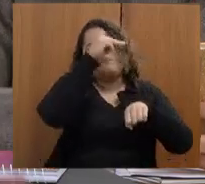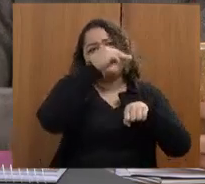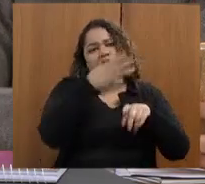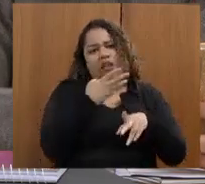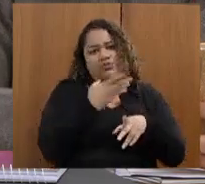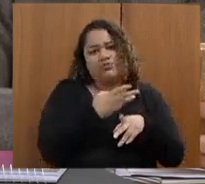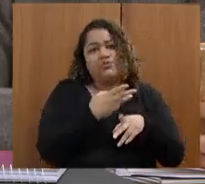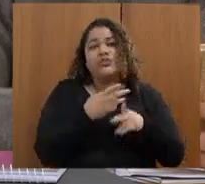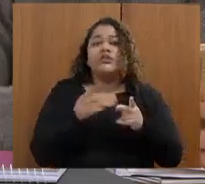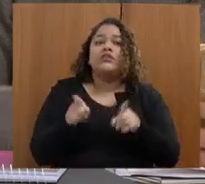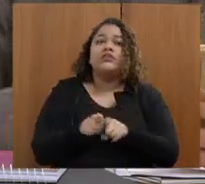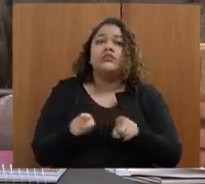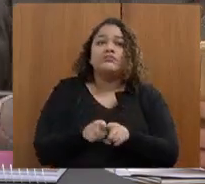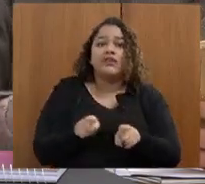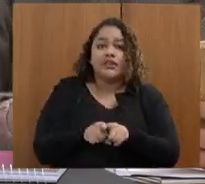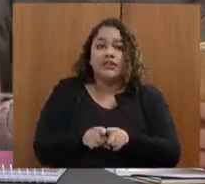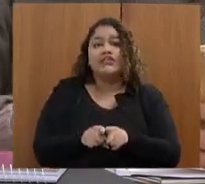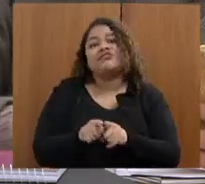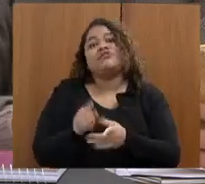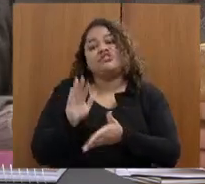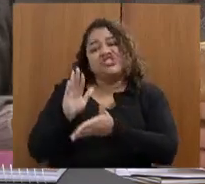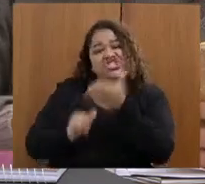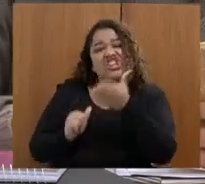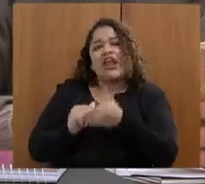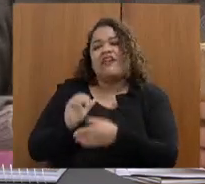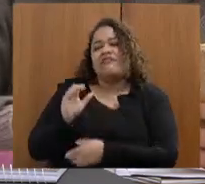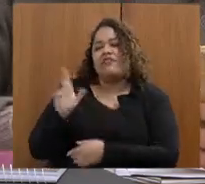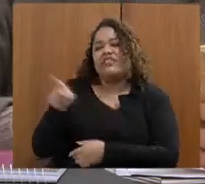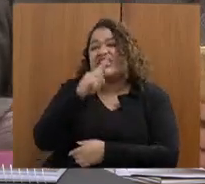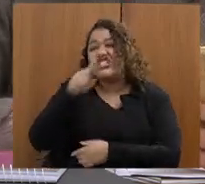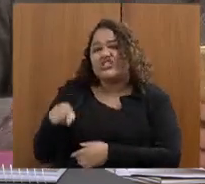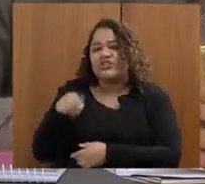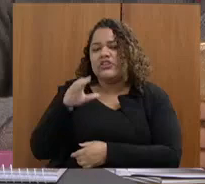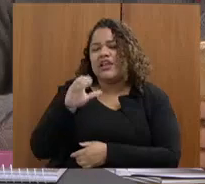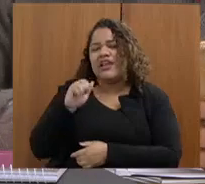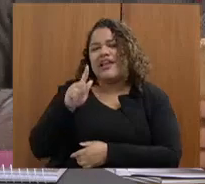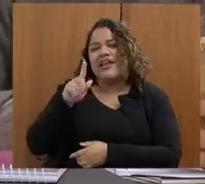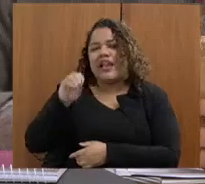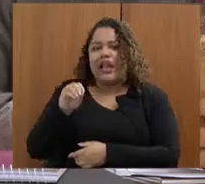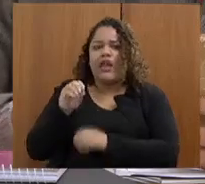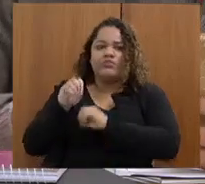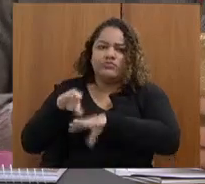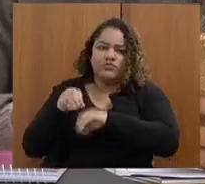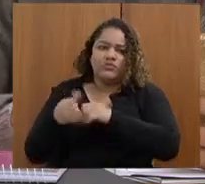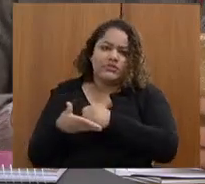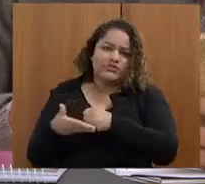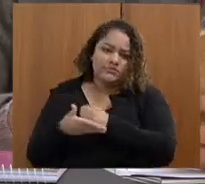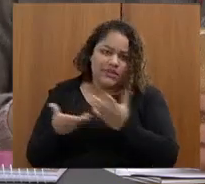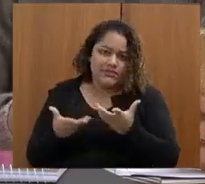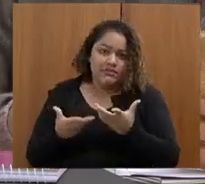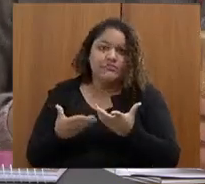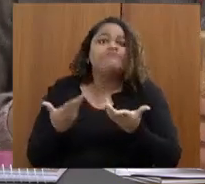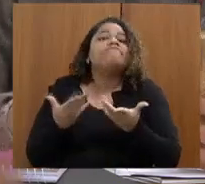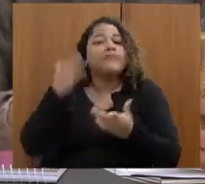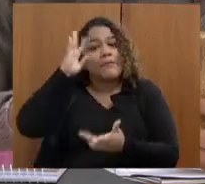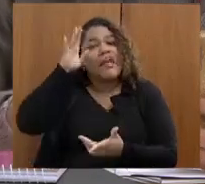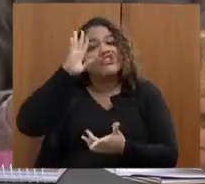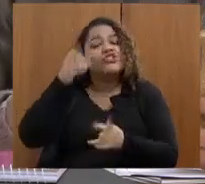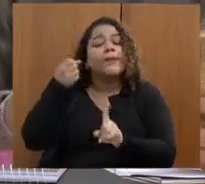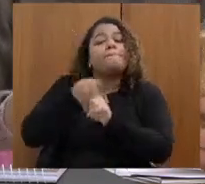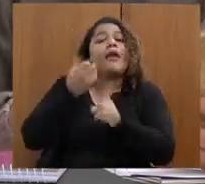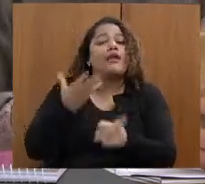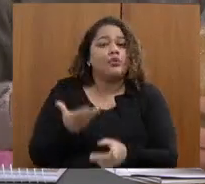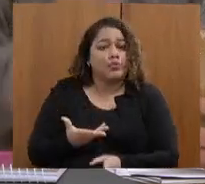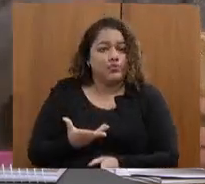Básica e era um projeto que fazia extinção de Cargos da Educação Básica Então qual que é o impacto disso então eu já deixo